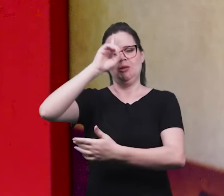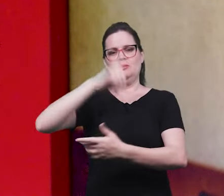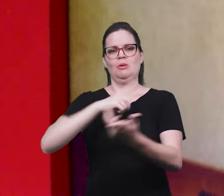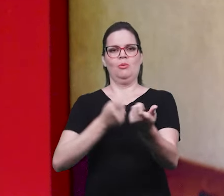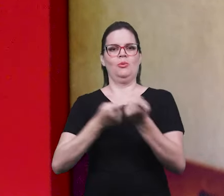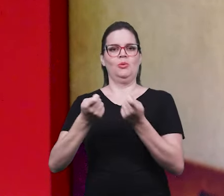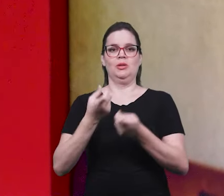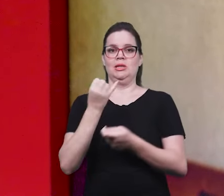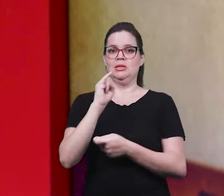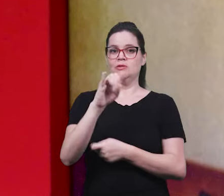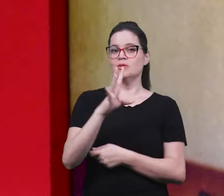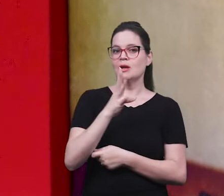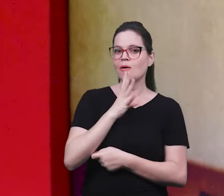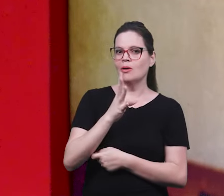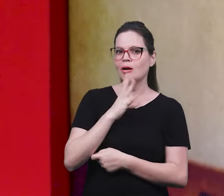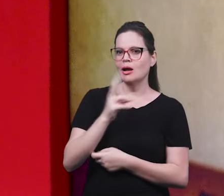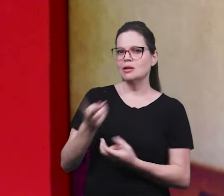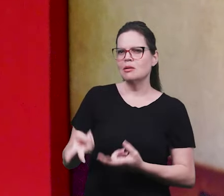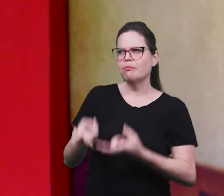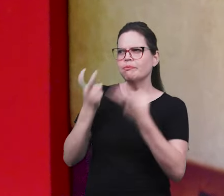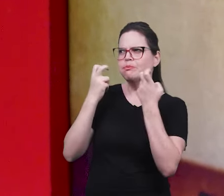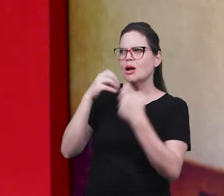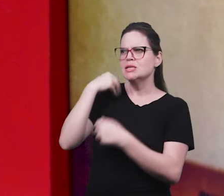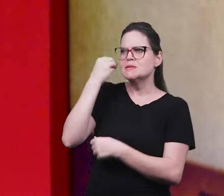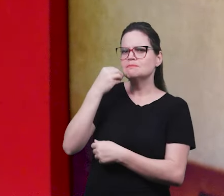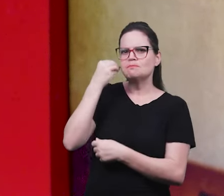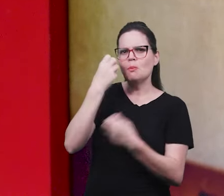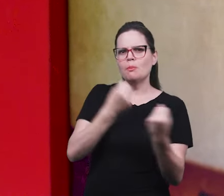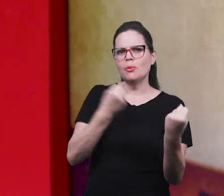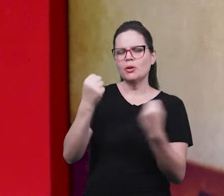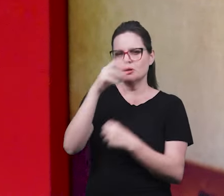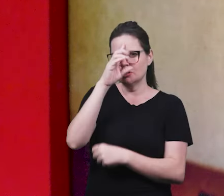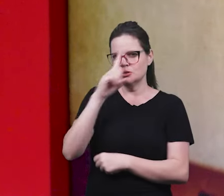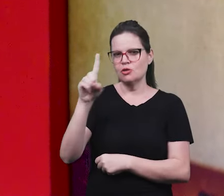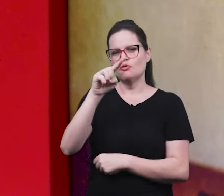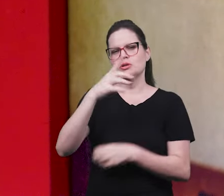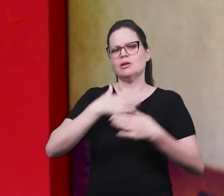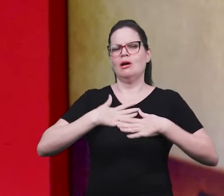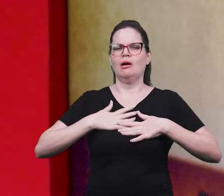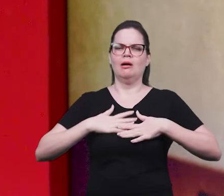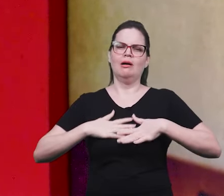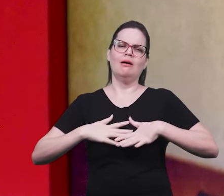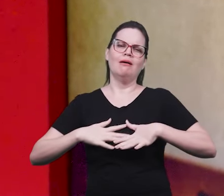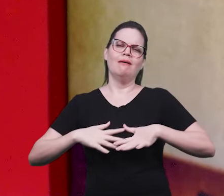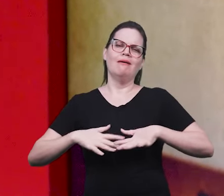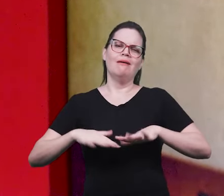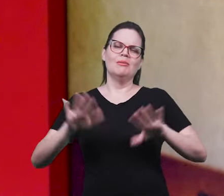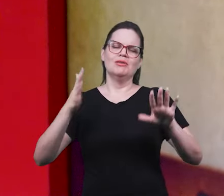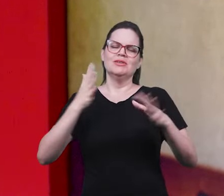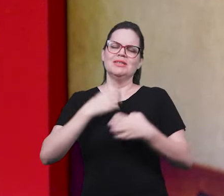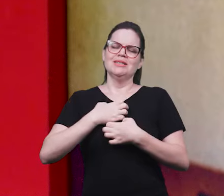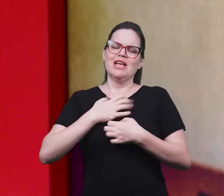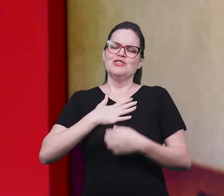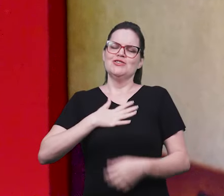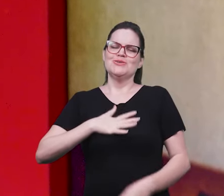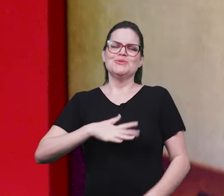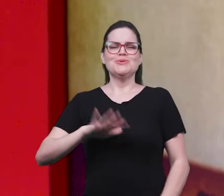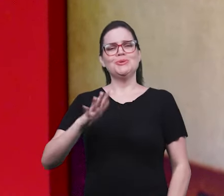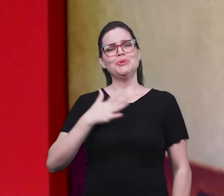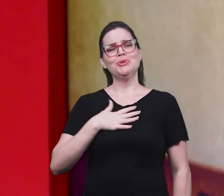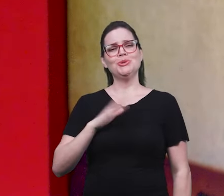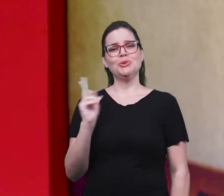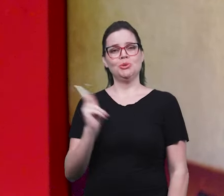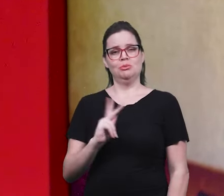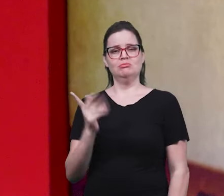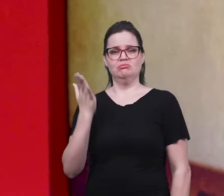o poder de Deus, como diz a palavra, conhece a palavra e conhece o poder de Deus, você descansa nele. Por quê? Você sabe, se ele